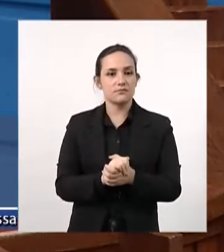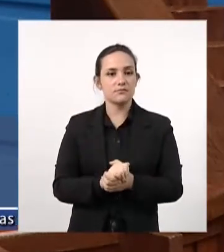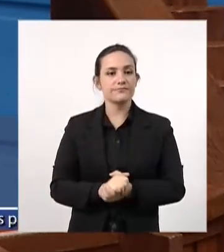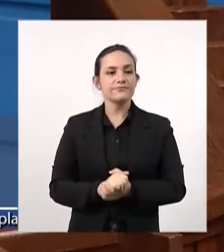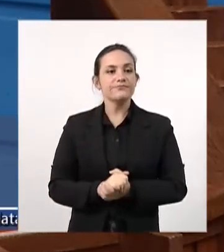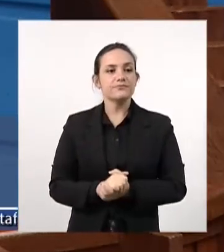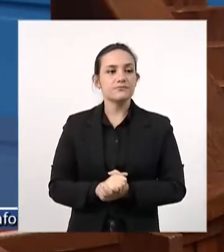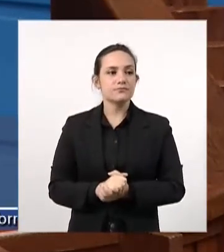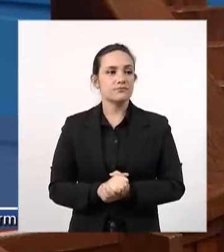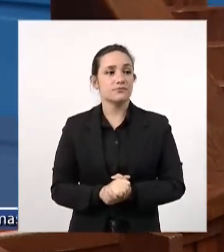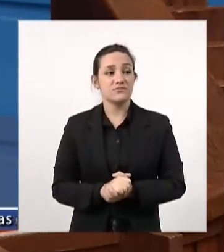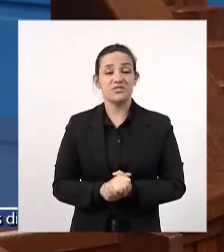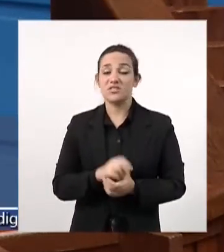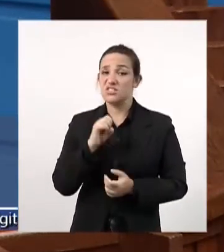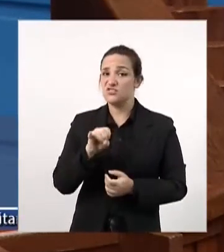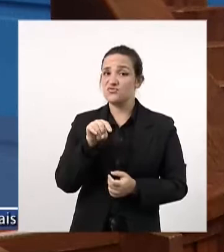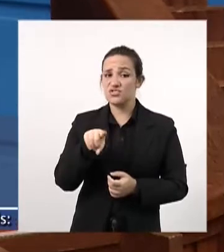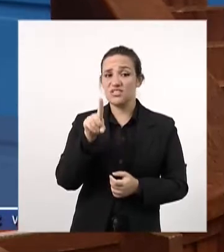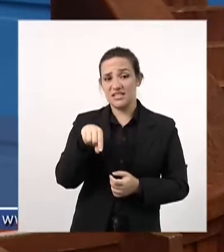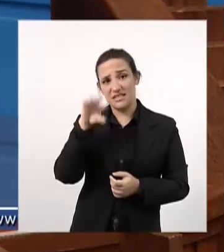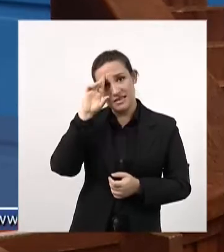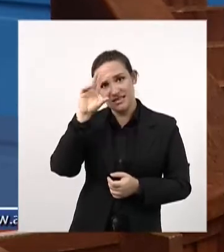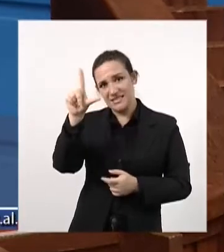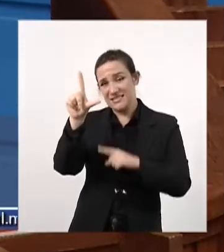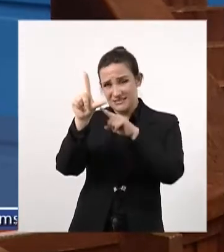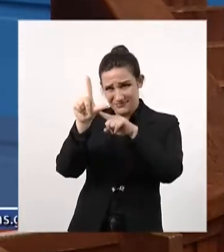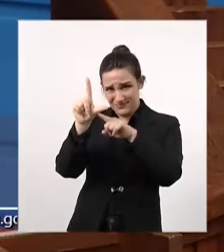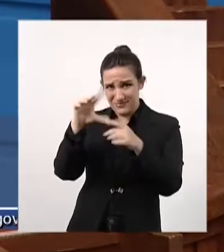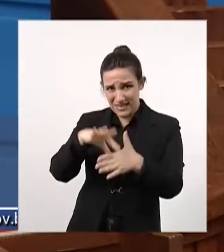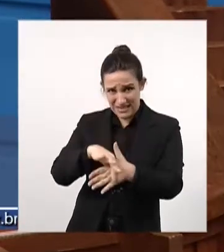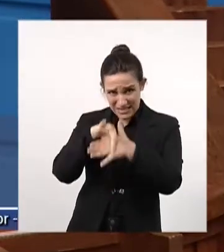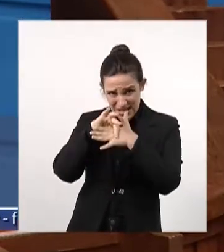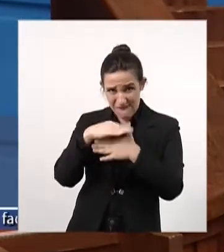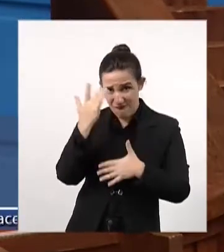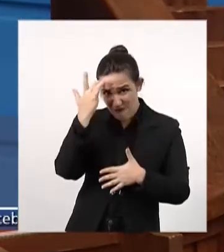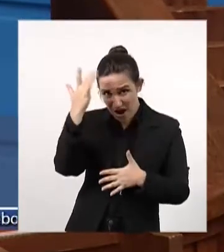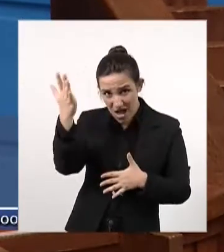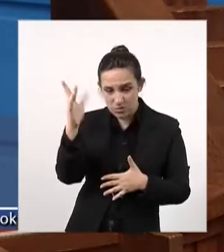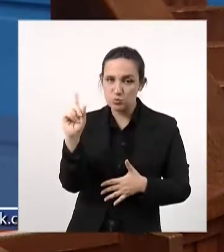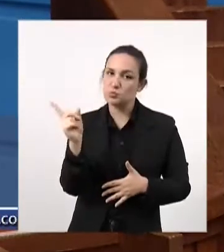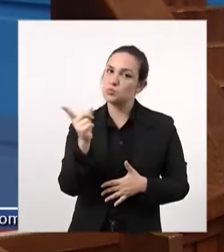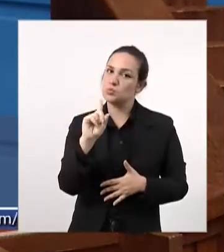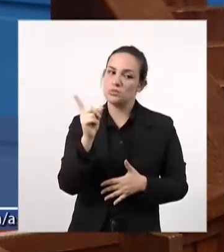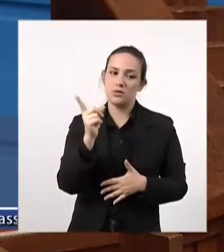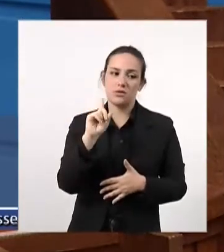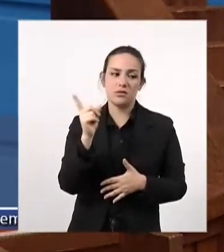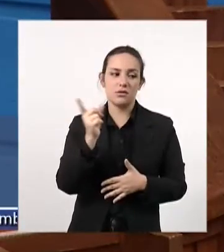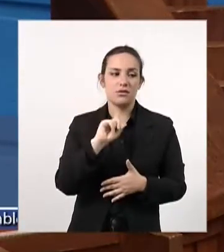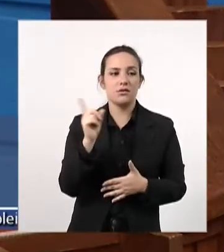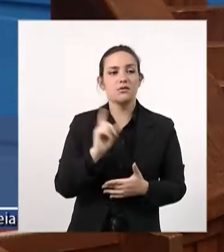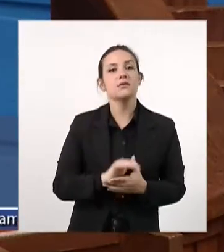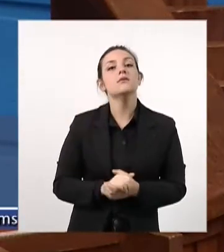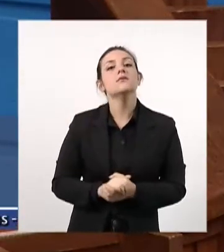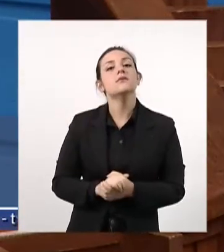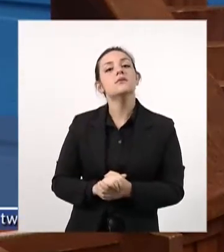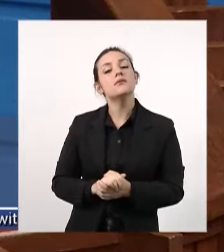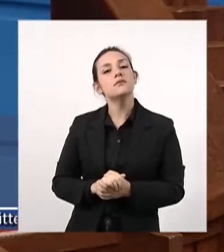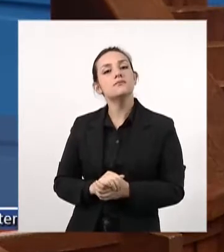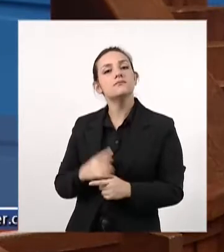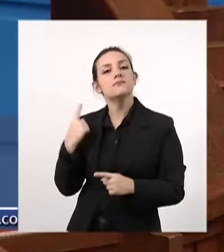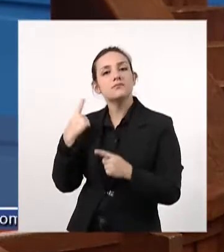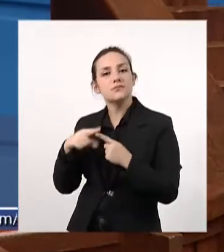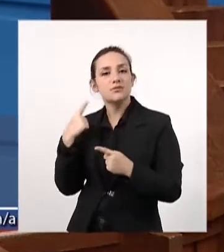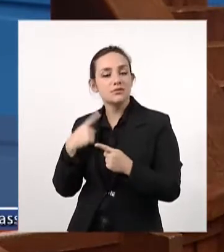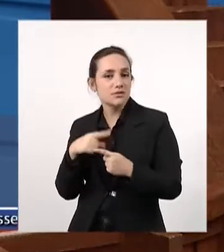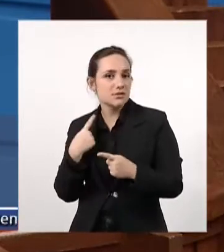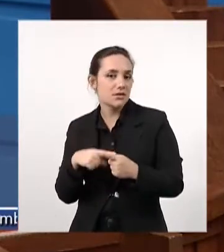Liderança não é fácil. O líder do governo, ele se transforma no